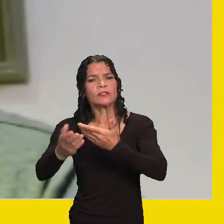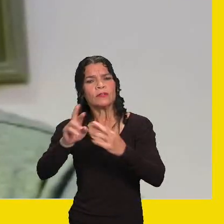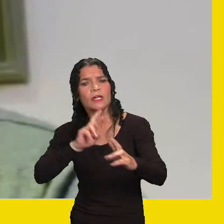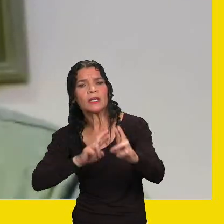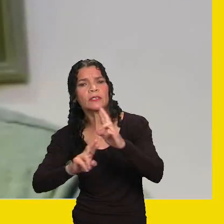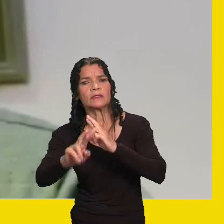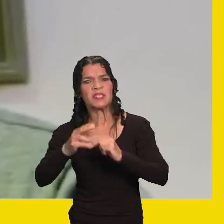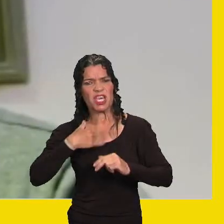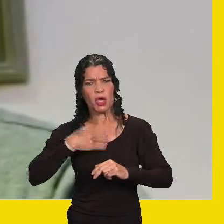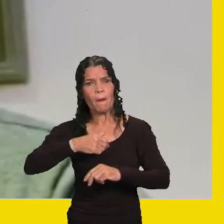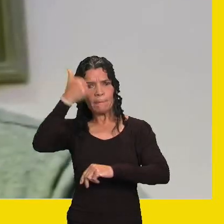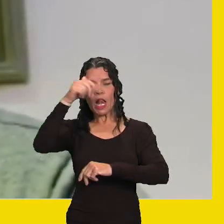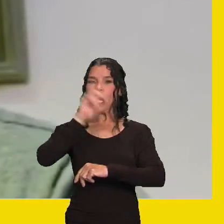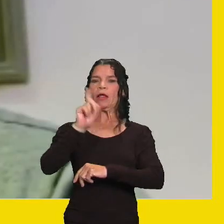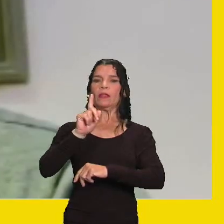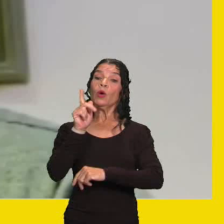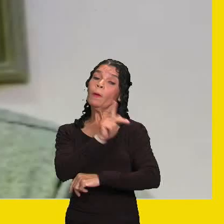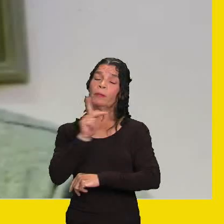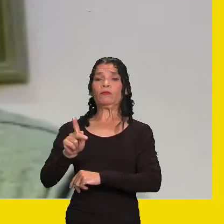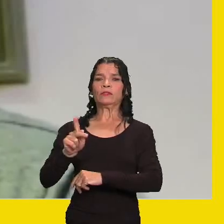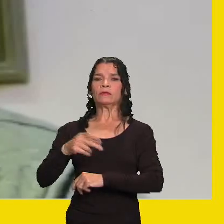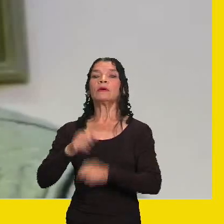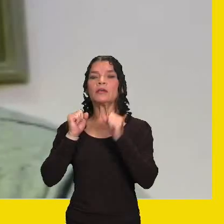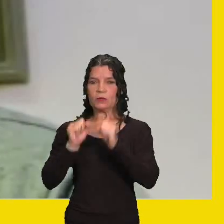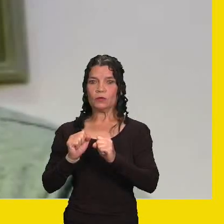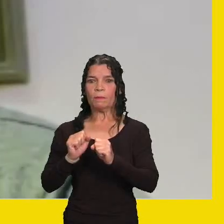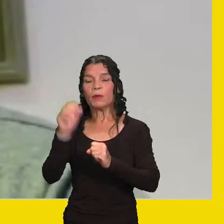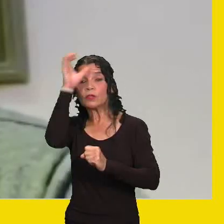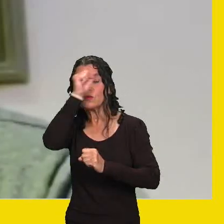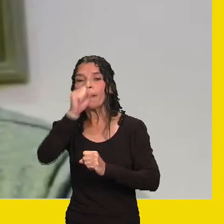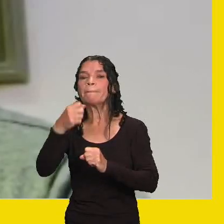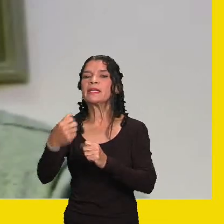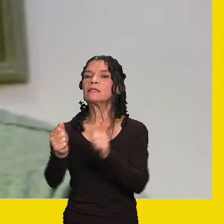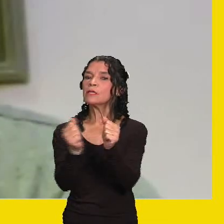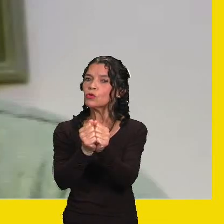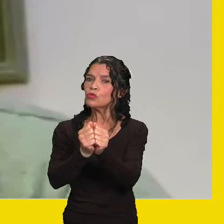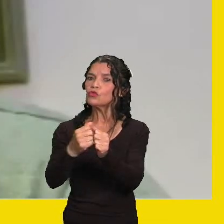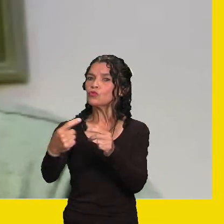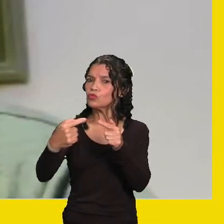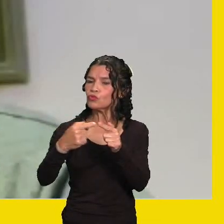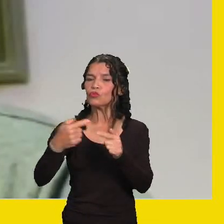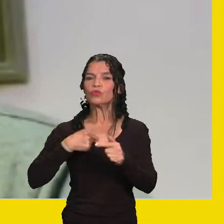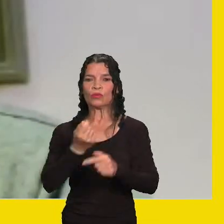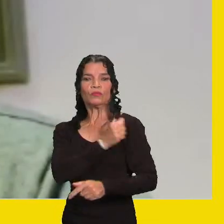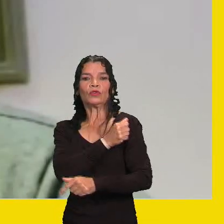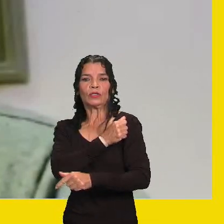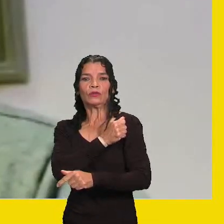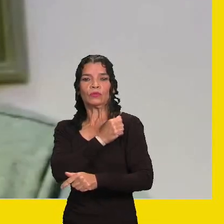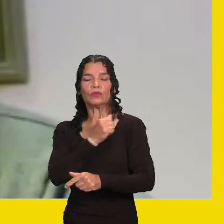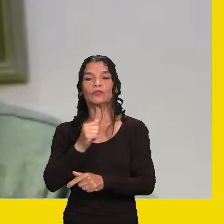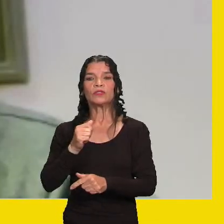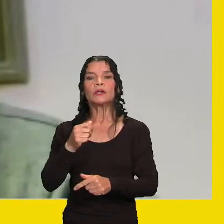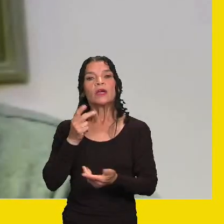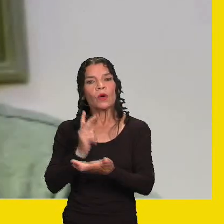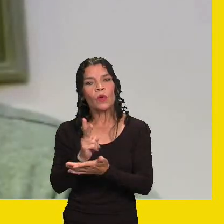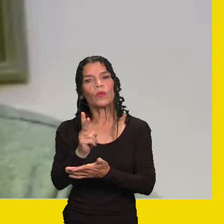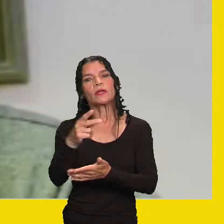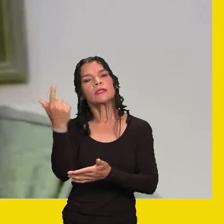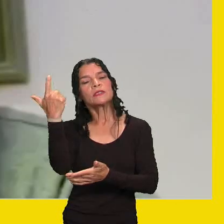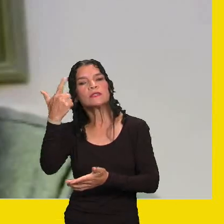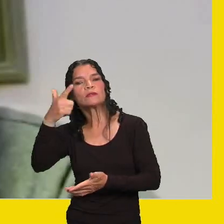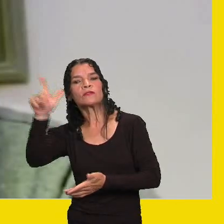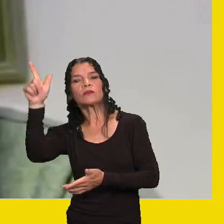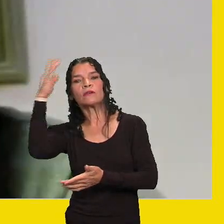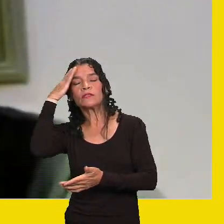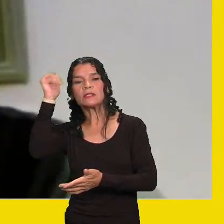o outro, mas, pelo contrário, que a gente possa dividir saberes e construir novos saberes. Alfabetizar na EJA